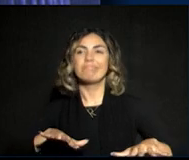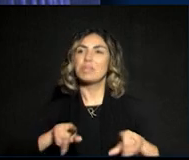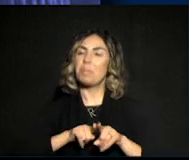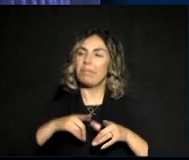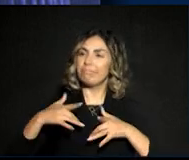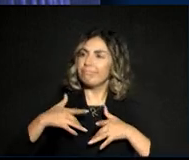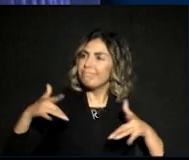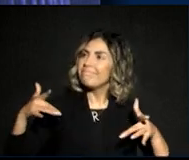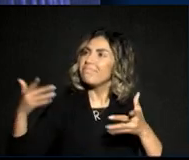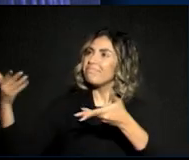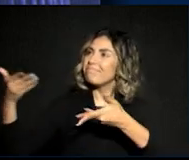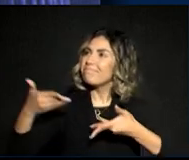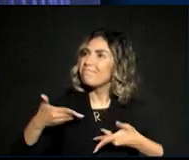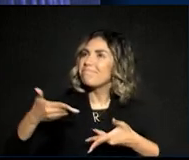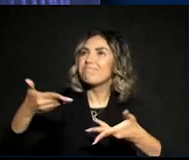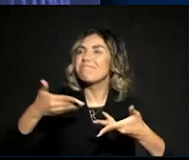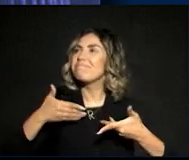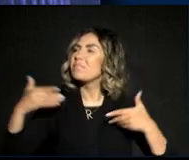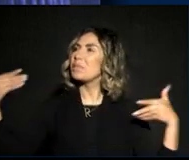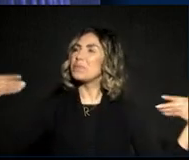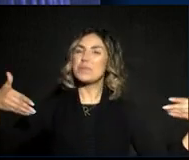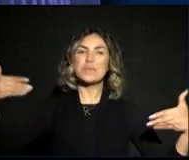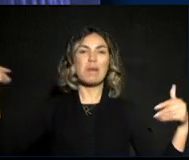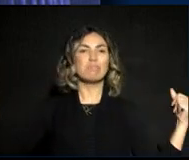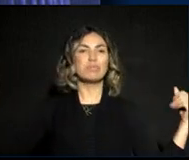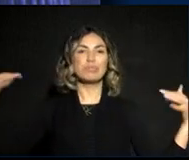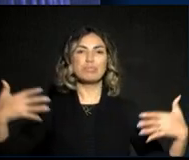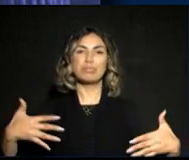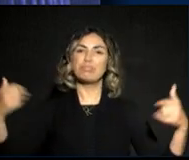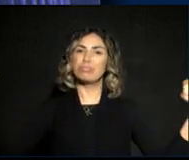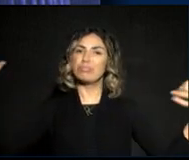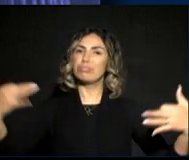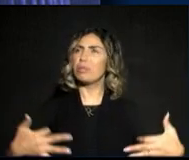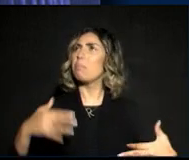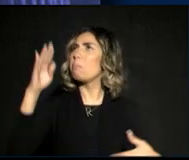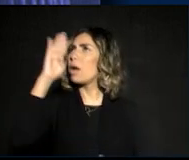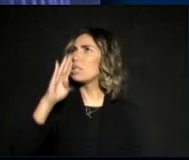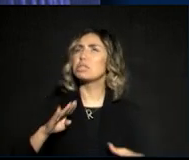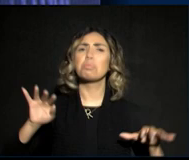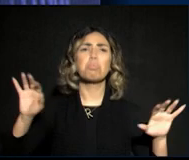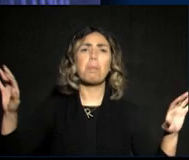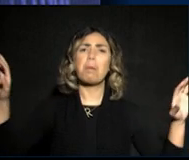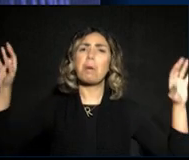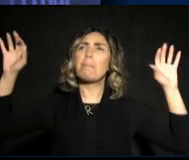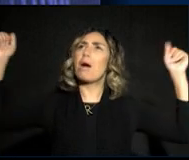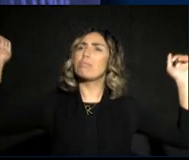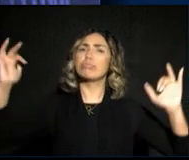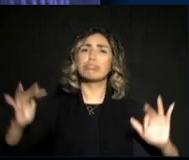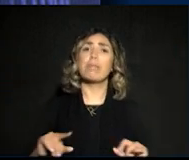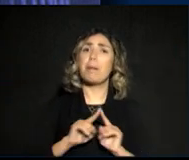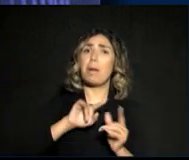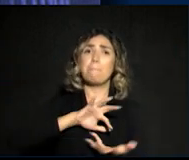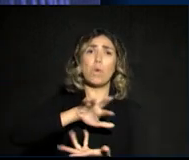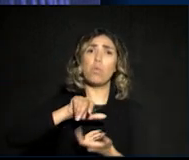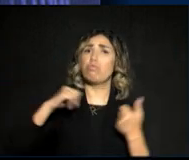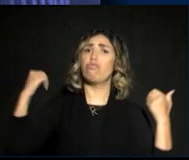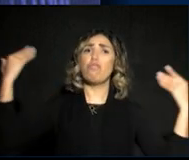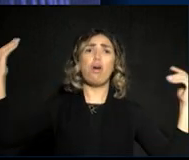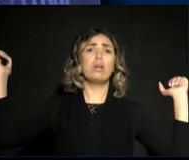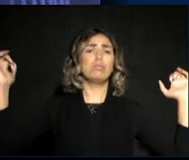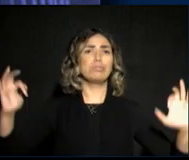generosidade em ter pessoas de todo o Brasil e do mundo também é e qual é a sua história